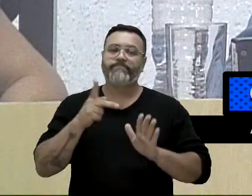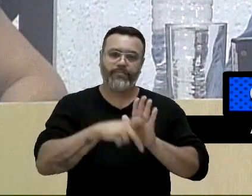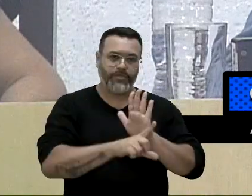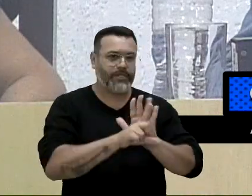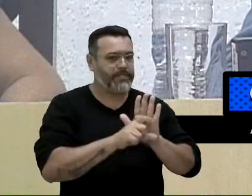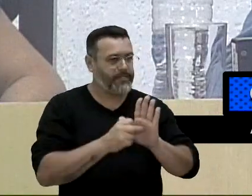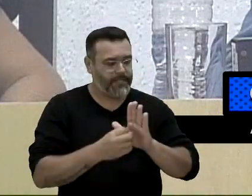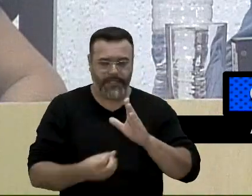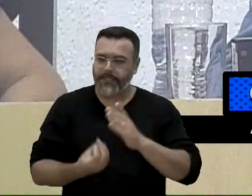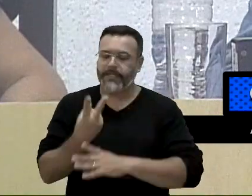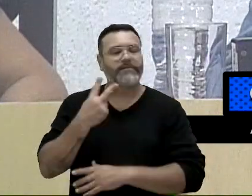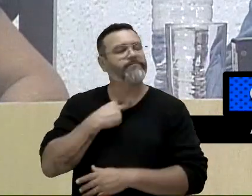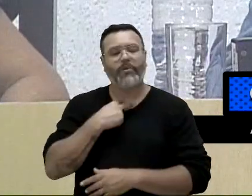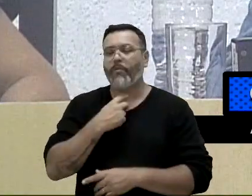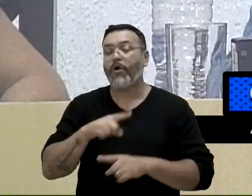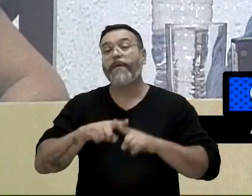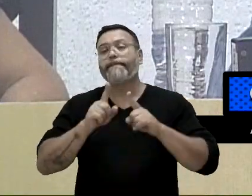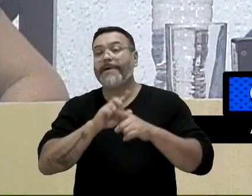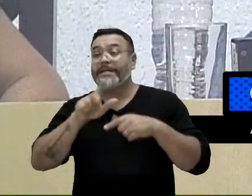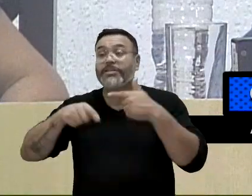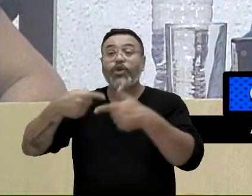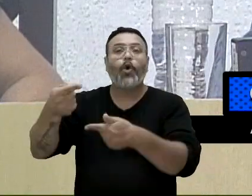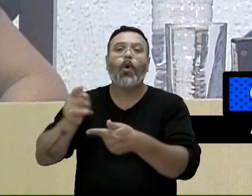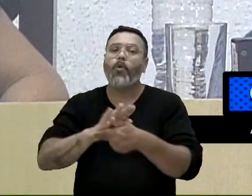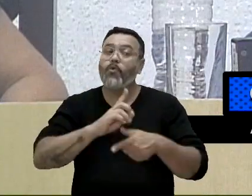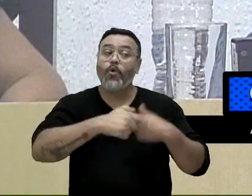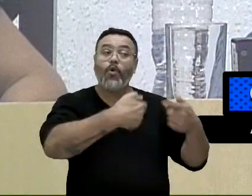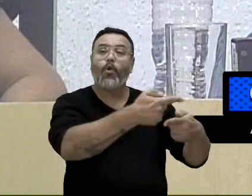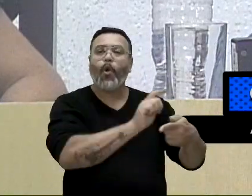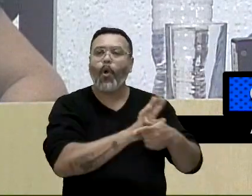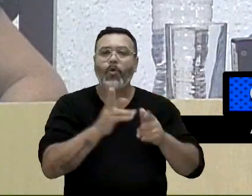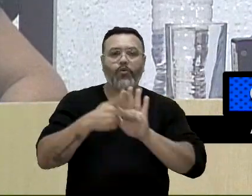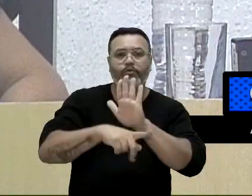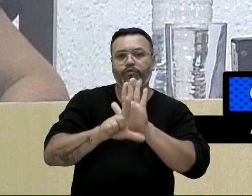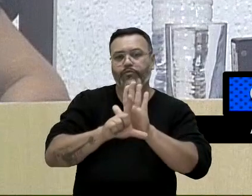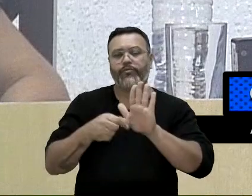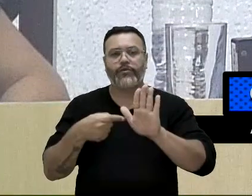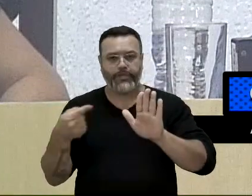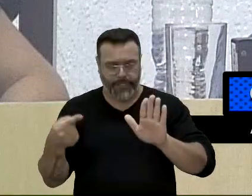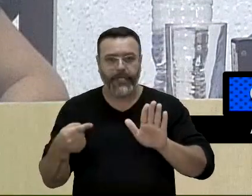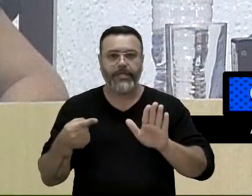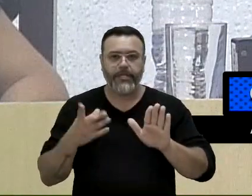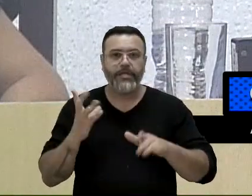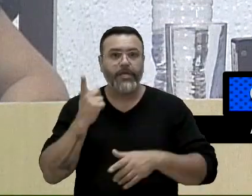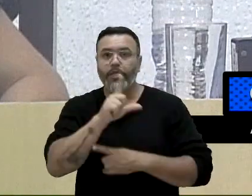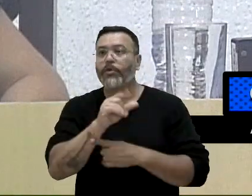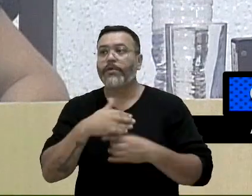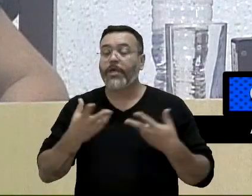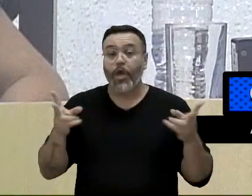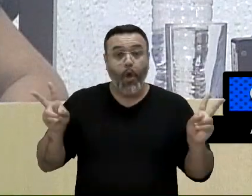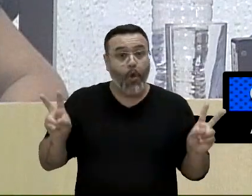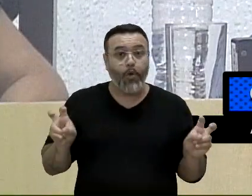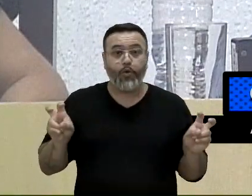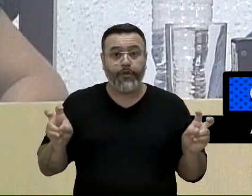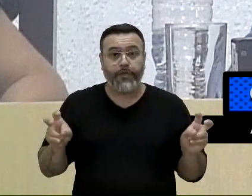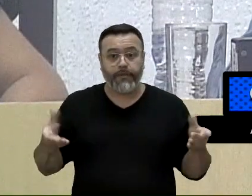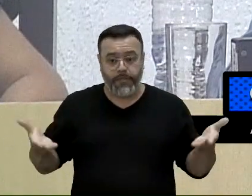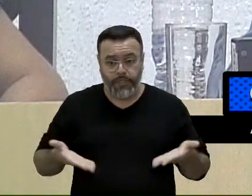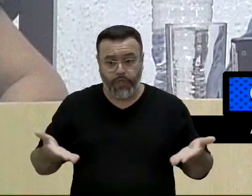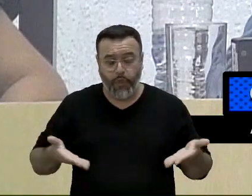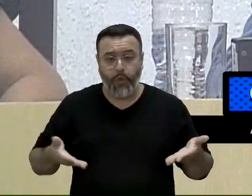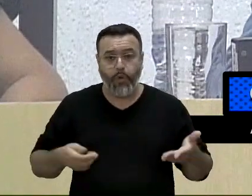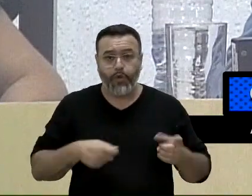gente pode avançar por aqui, que é o caso do tema de hoje, né, do Maio Furtacor,